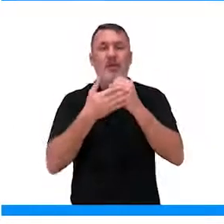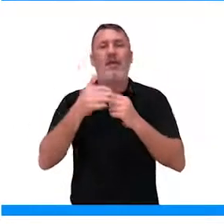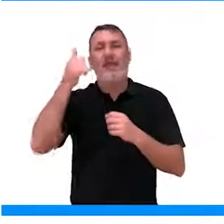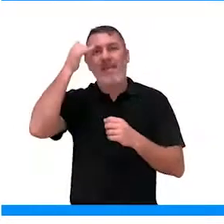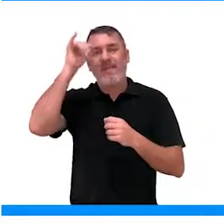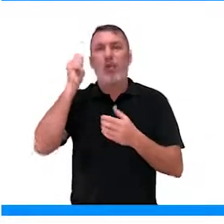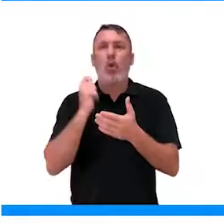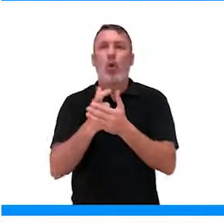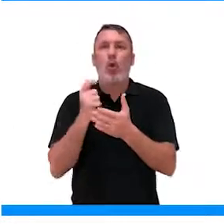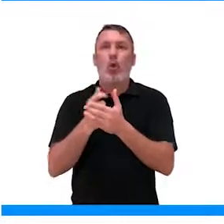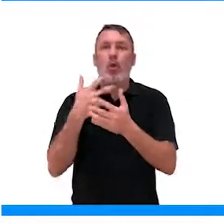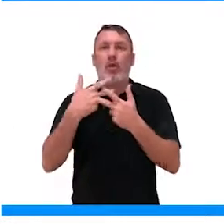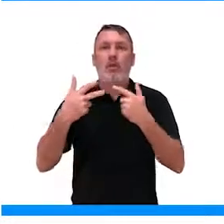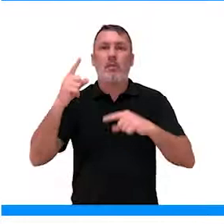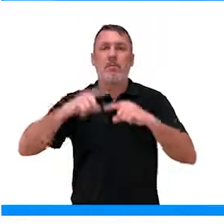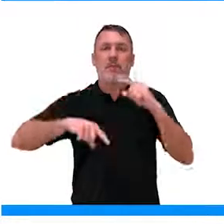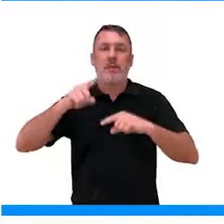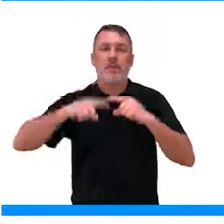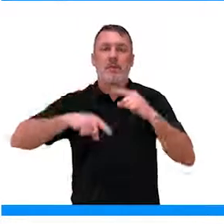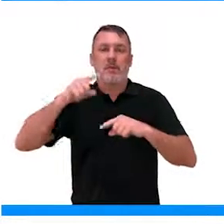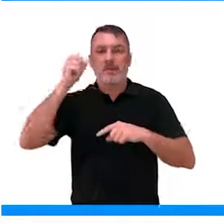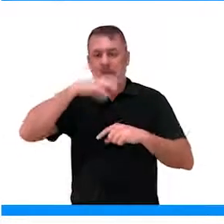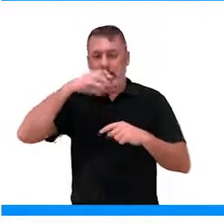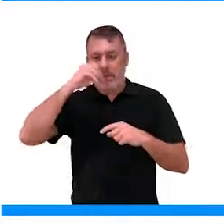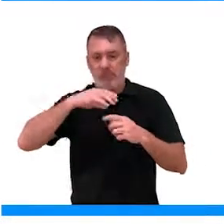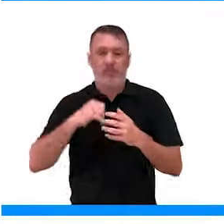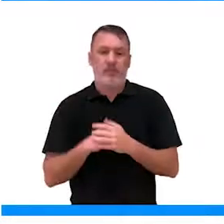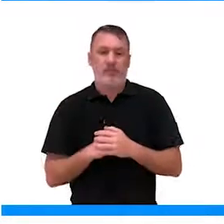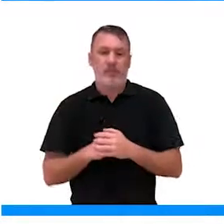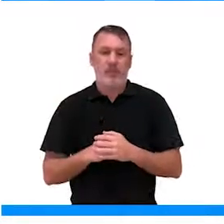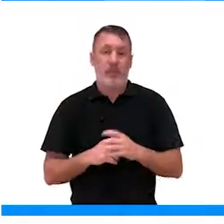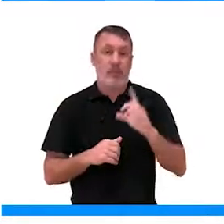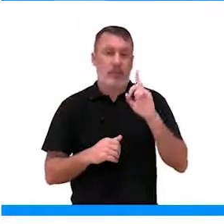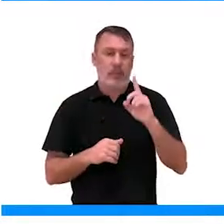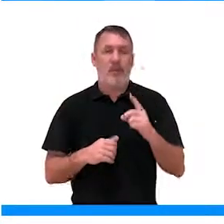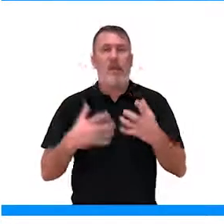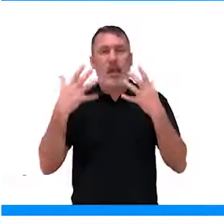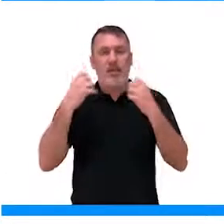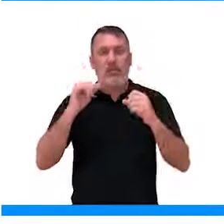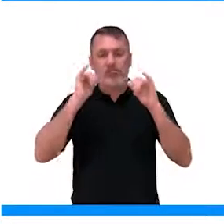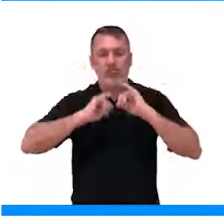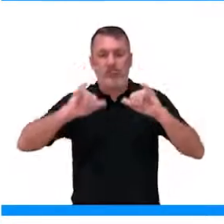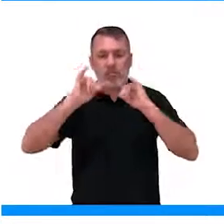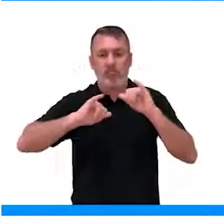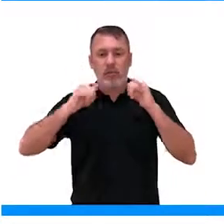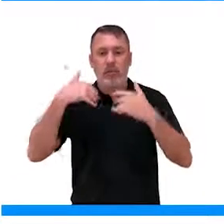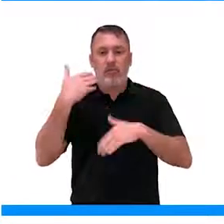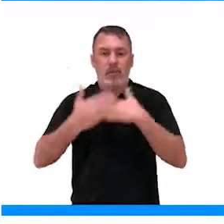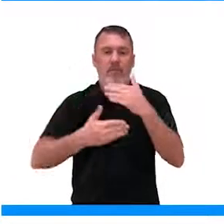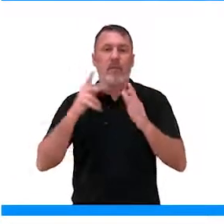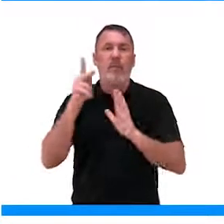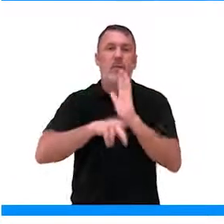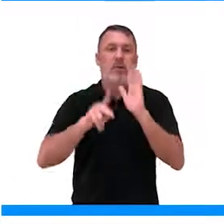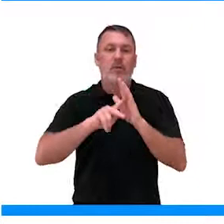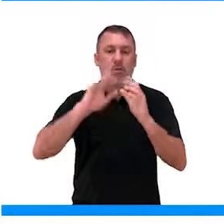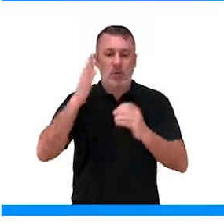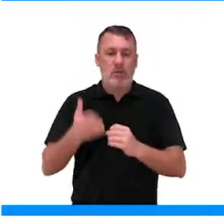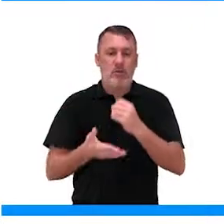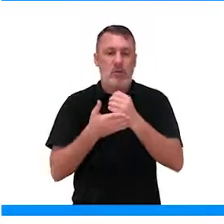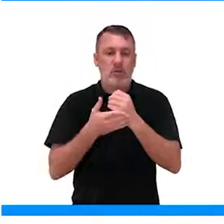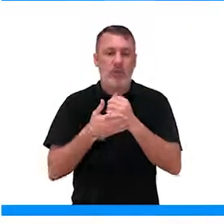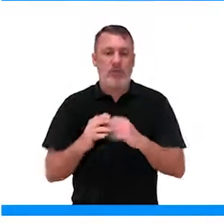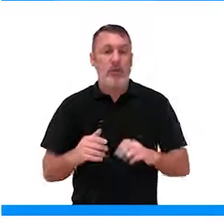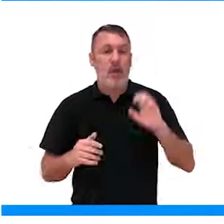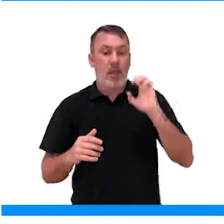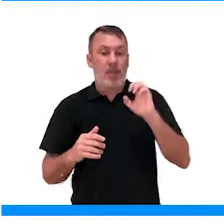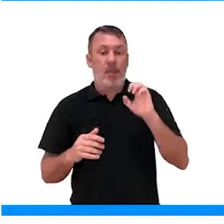excessivo. D. Abraçar a campanha desenvolvendo projetos sustentáveis. E consumir produtos de modo